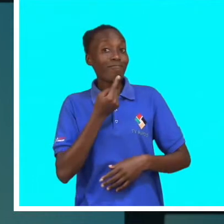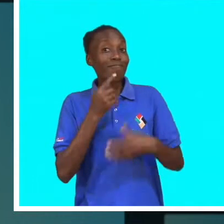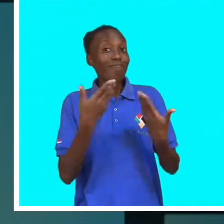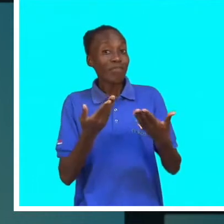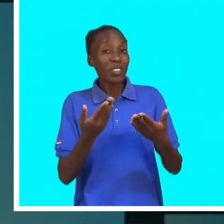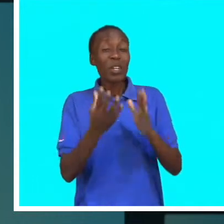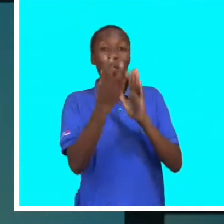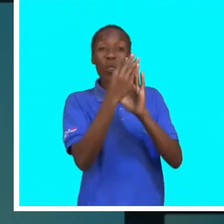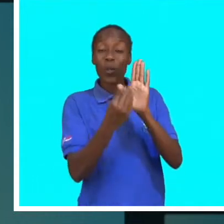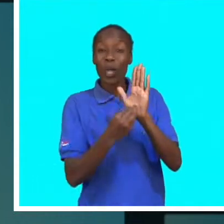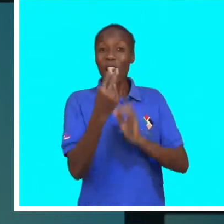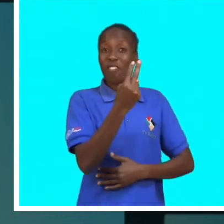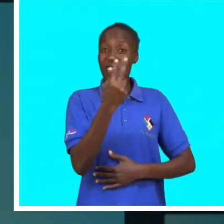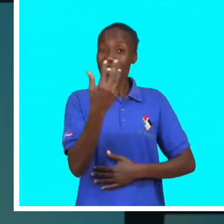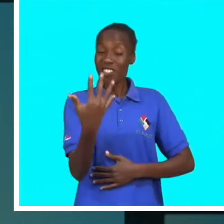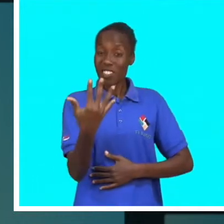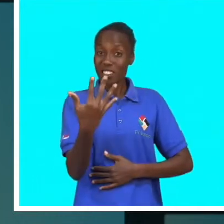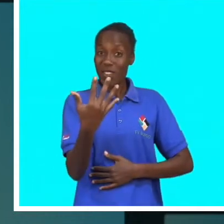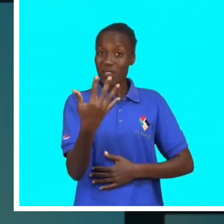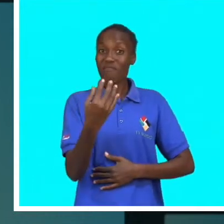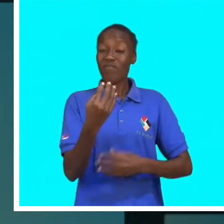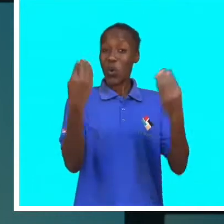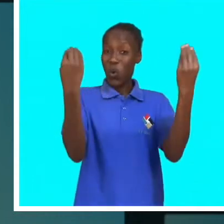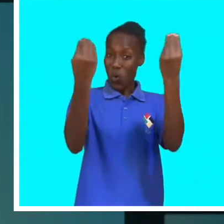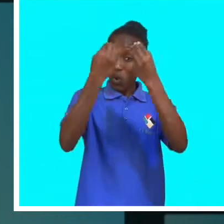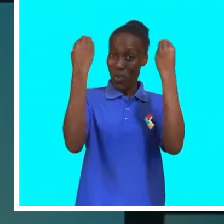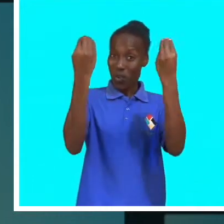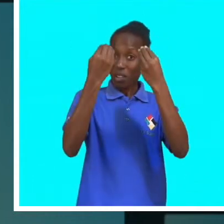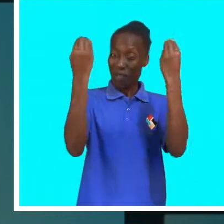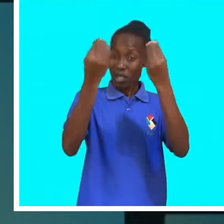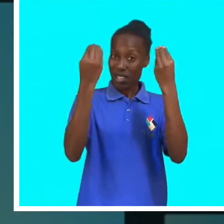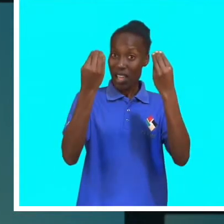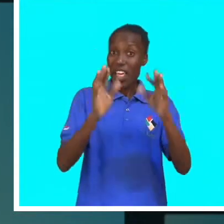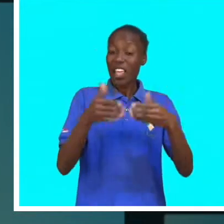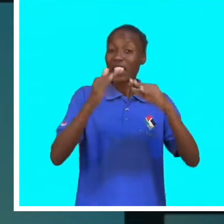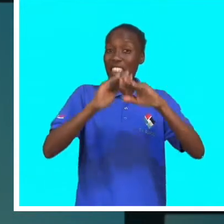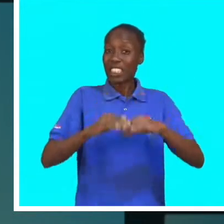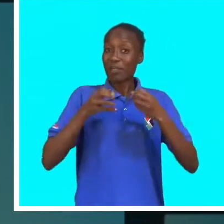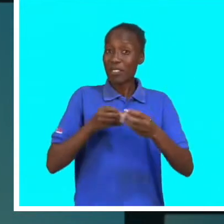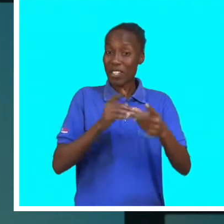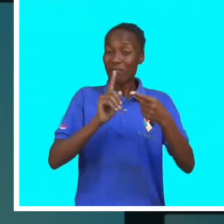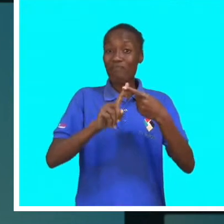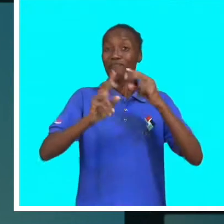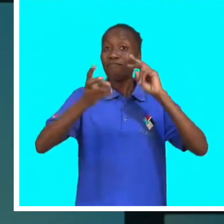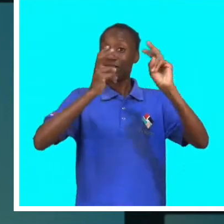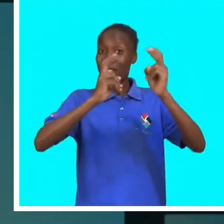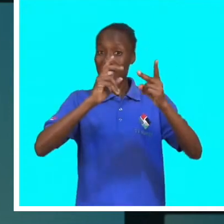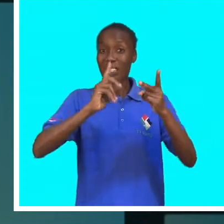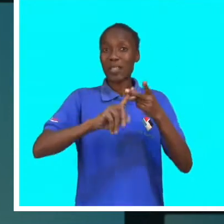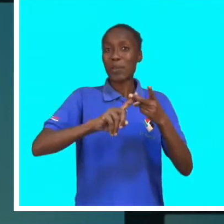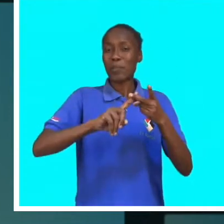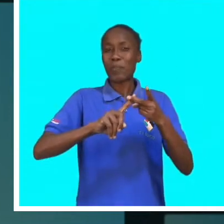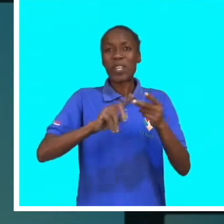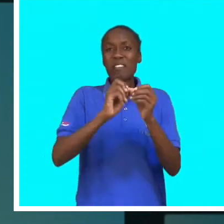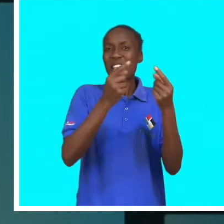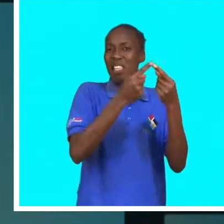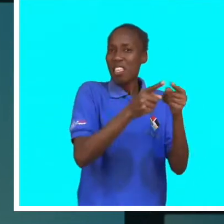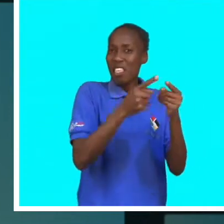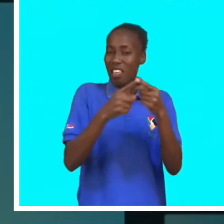São 25, é um leque de 25 cursos. Que também é falar de necessidade instaladora, a saúde é